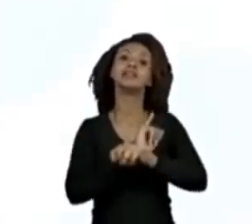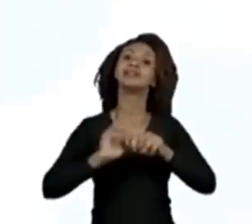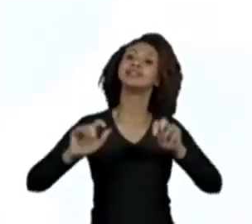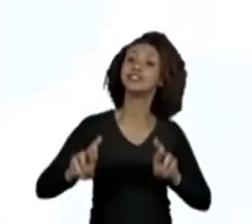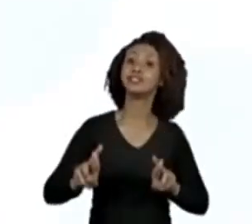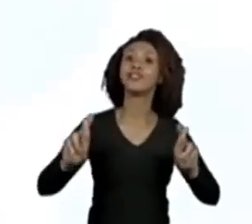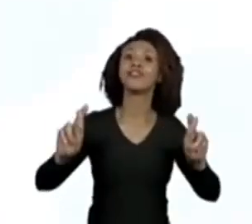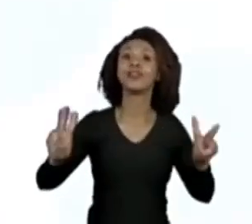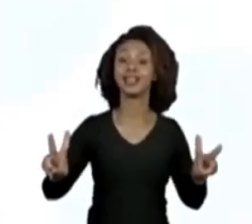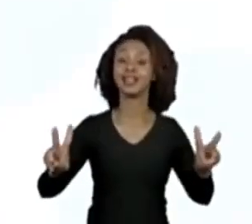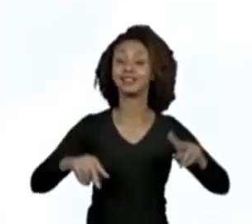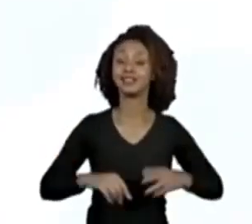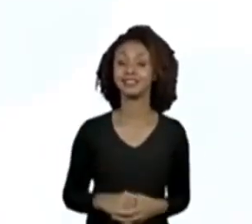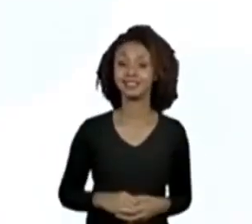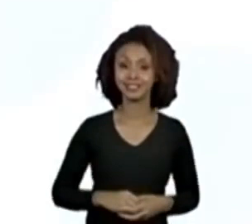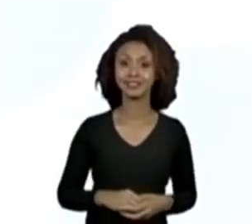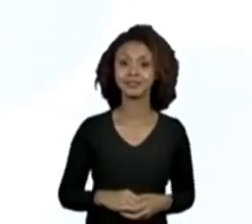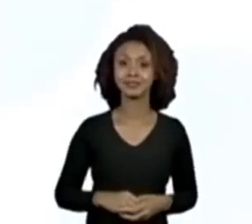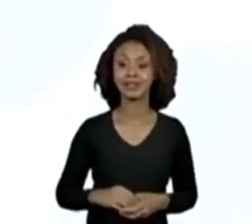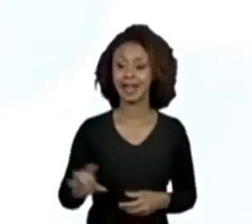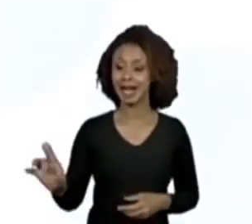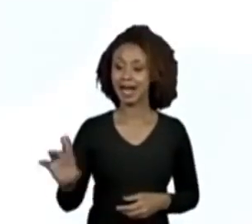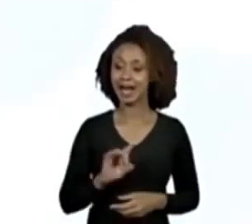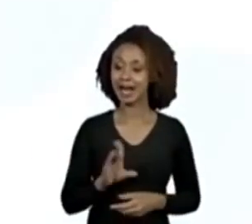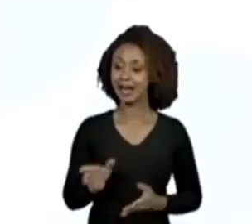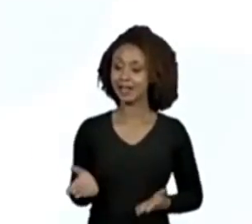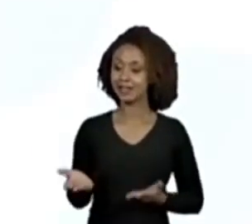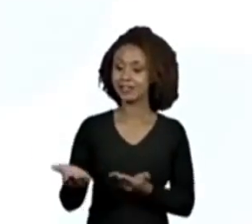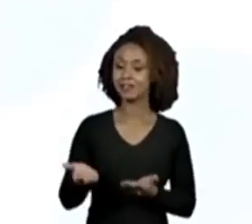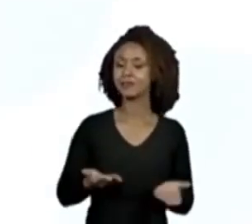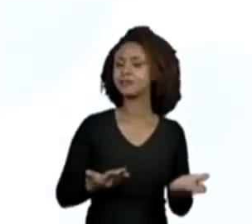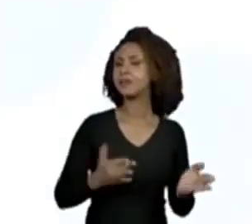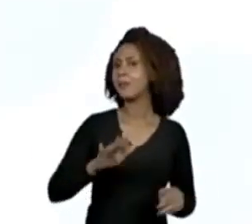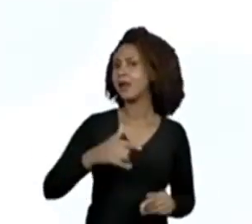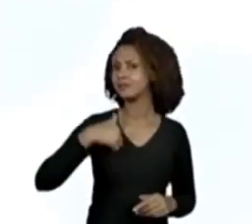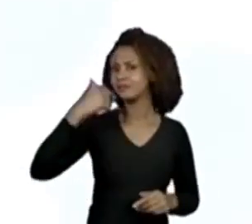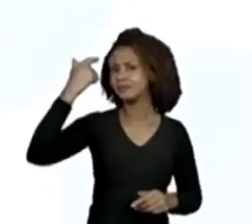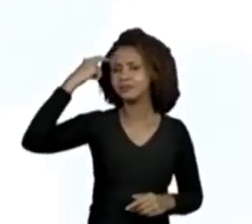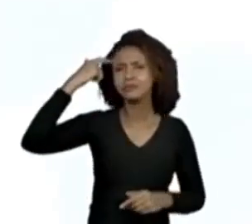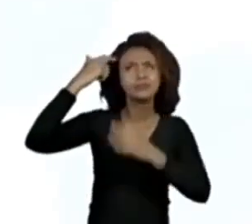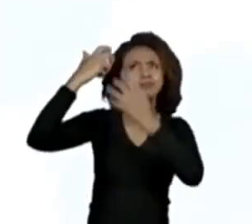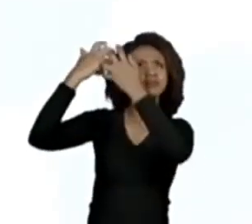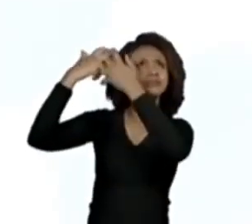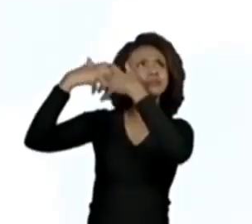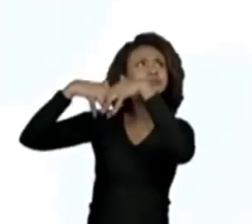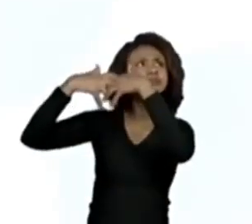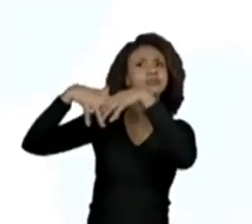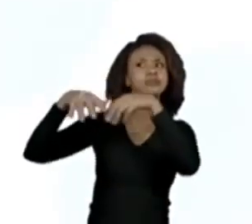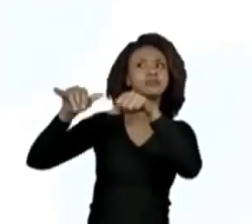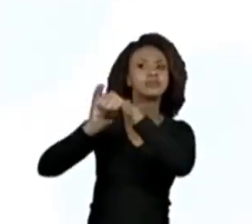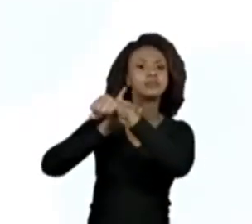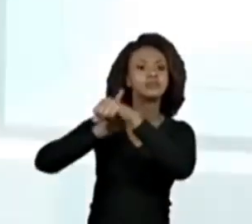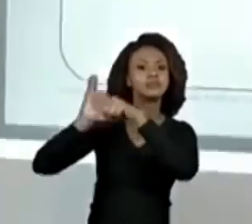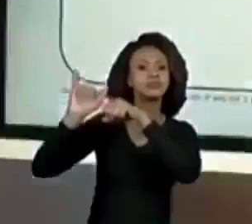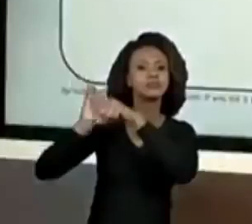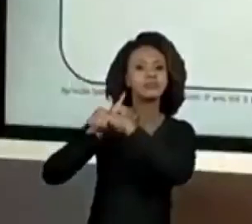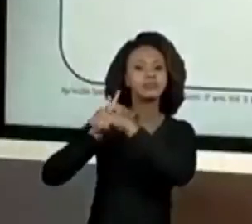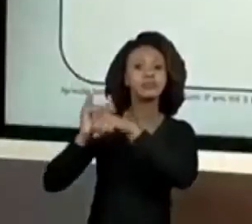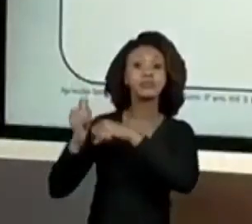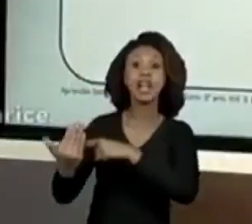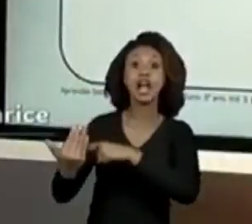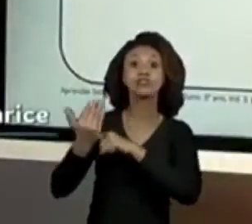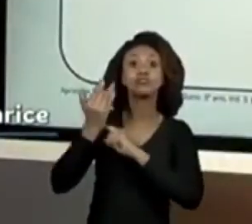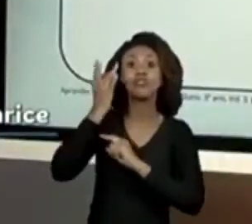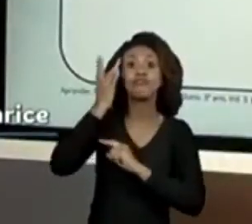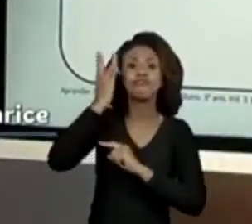duas assadeiras com 9 pães em cada uma. A nossa cabeça, ela vai fazendo algumas estratégias que vão